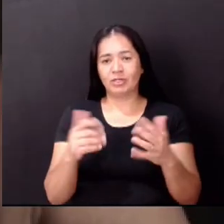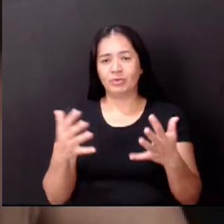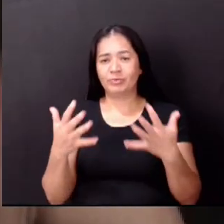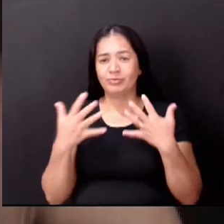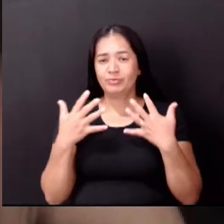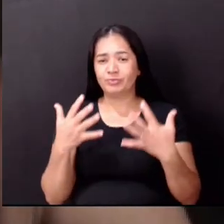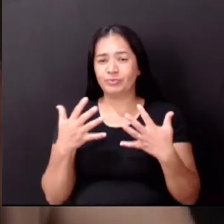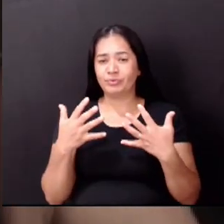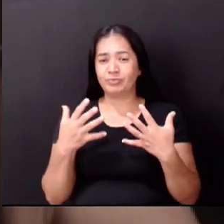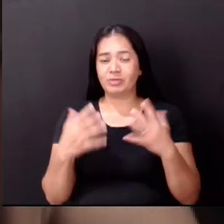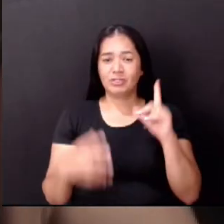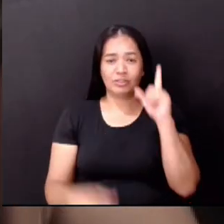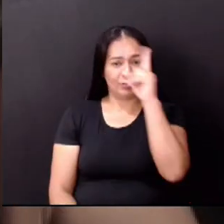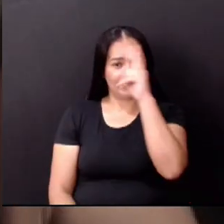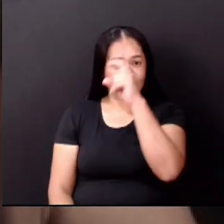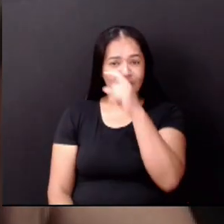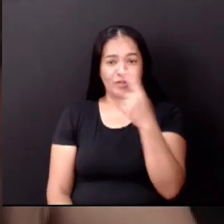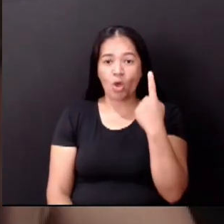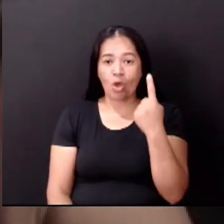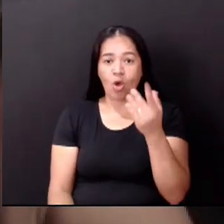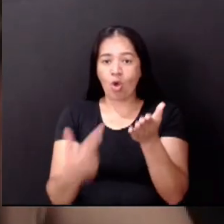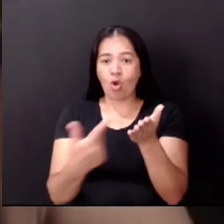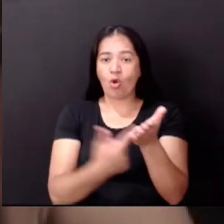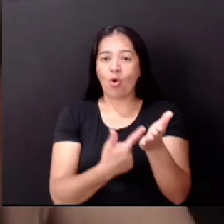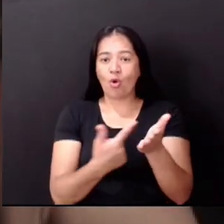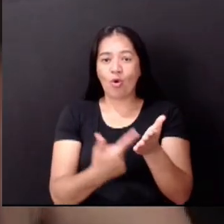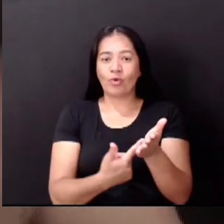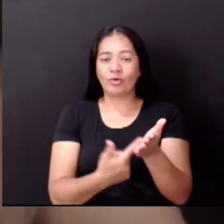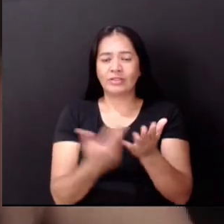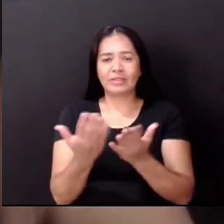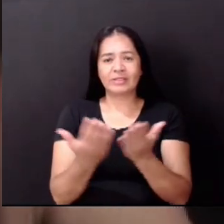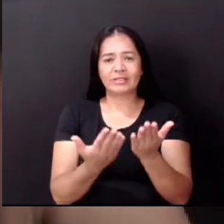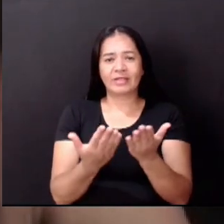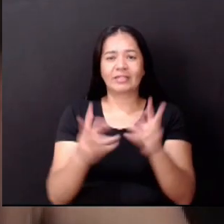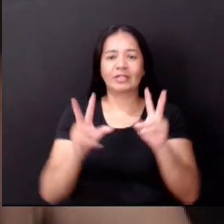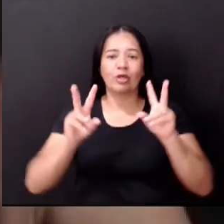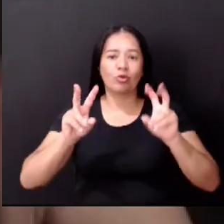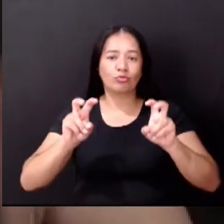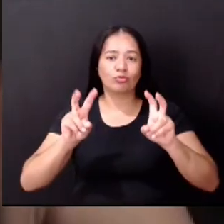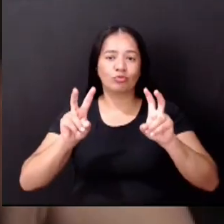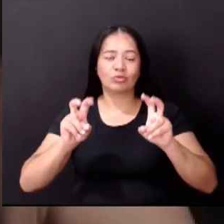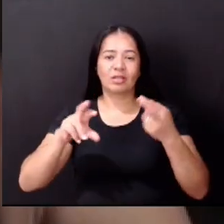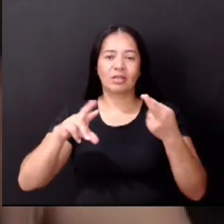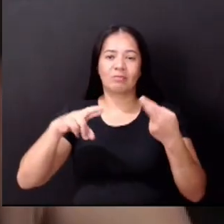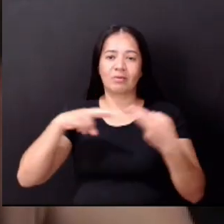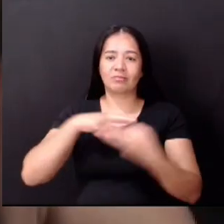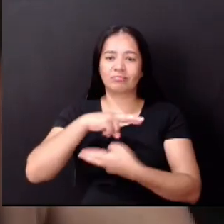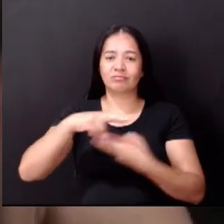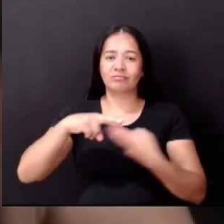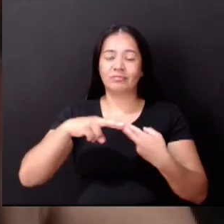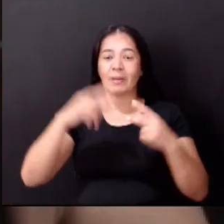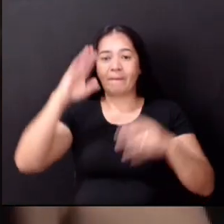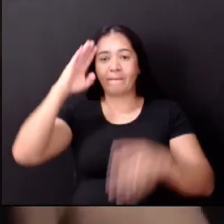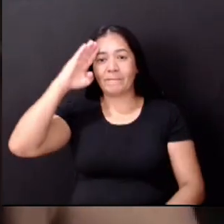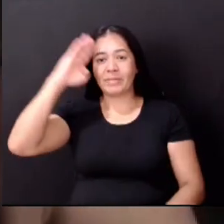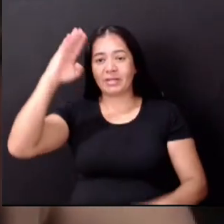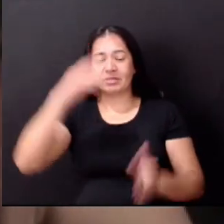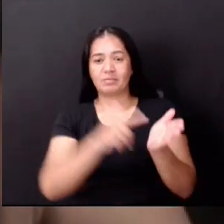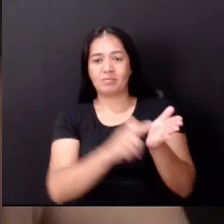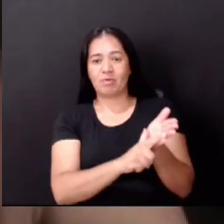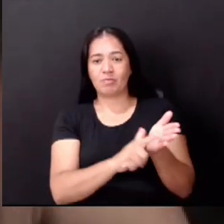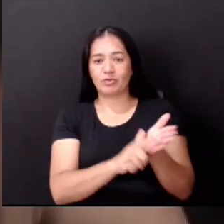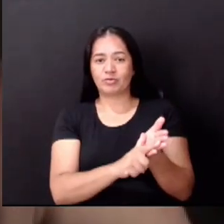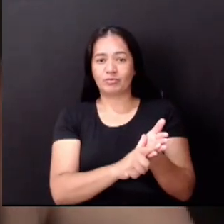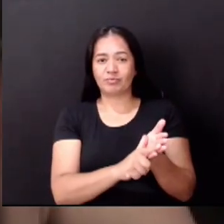um livro desse, que trata da reciclagem, especificamente do papel no nosso mundo, ele tem uma